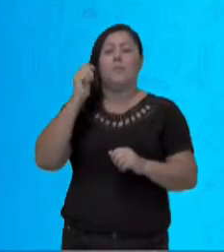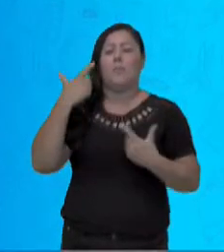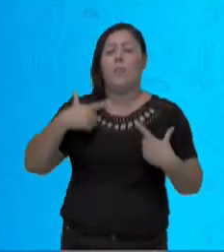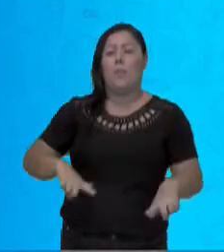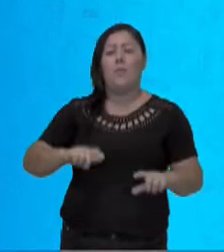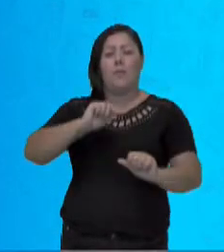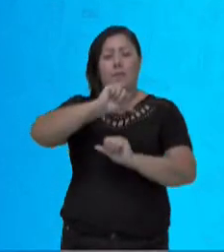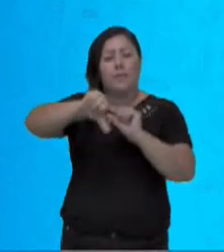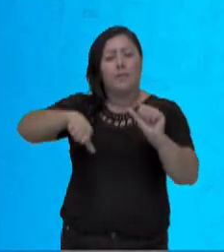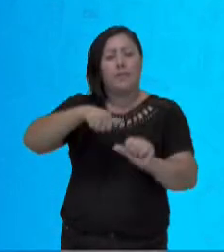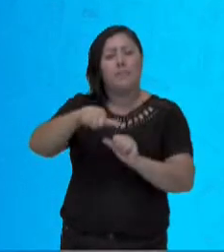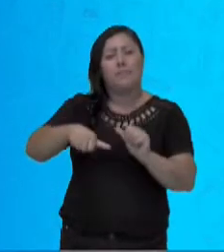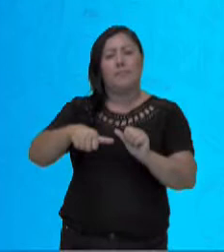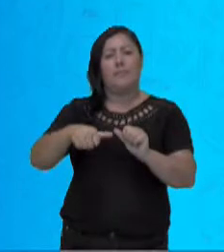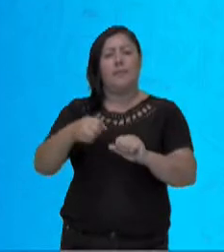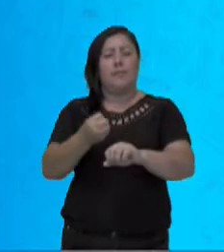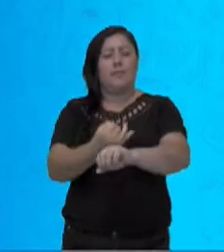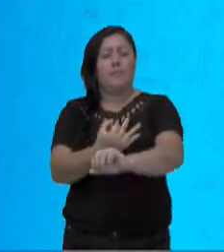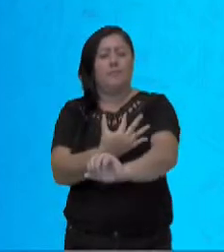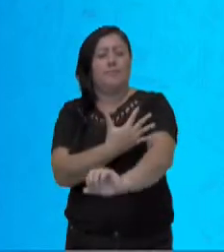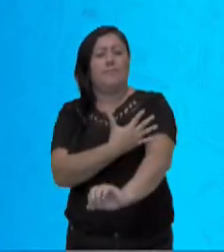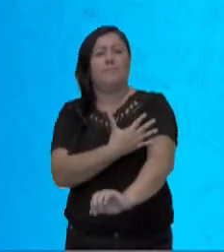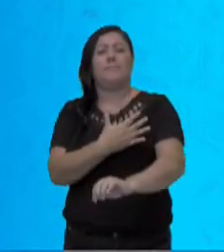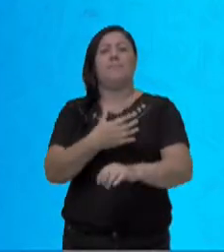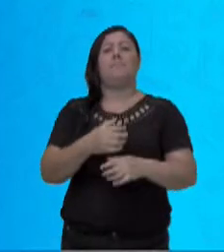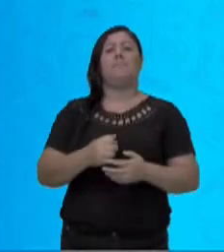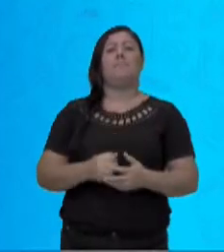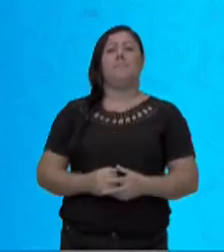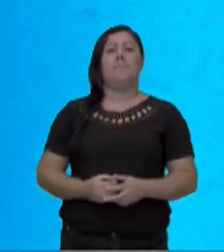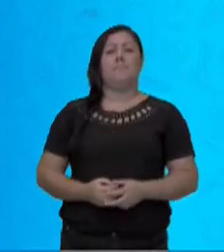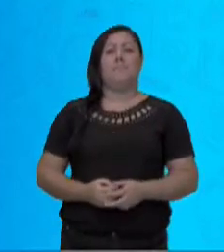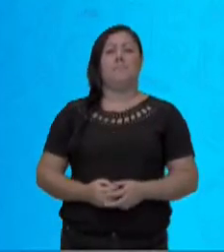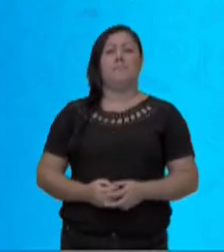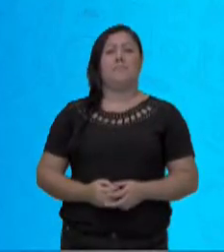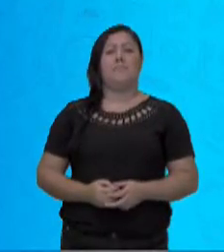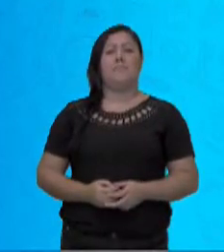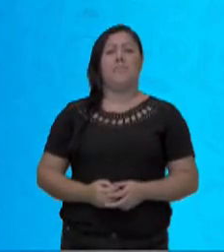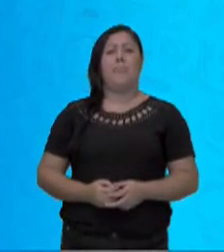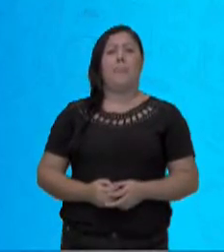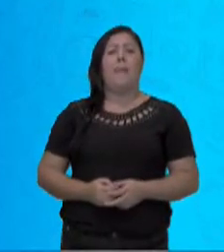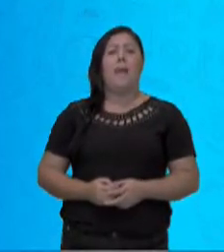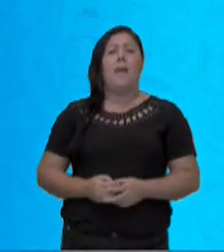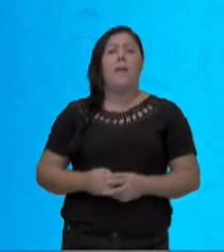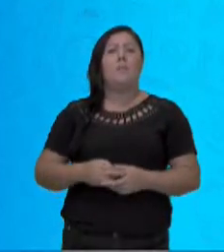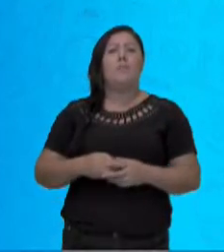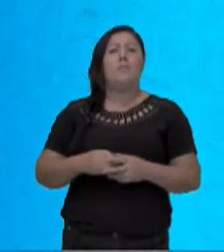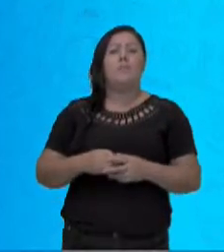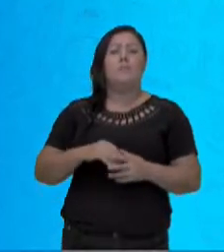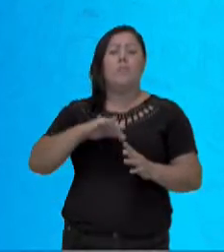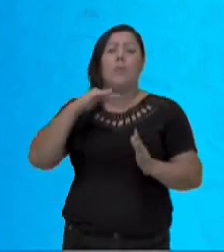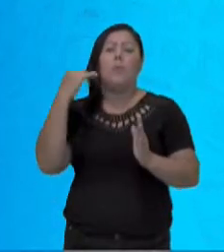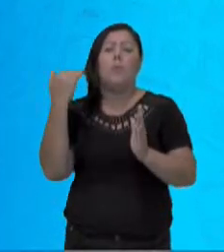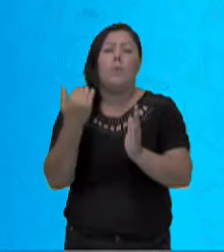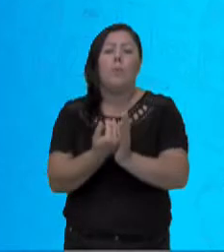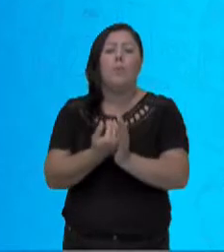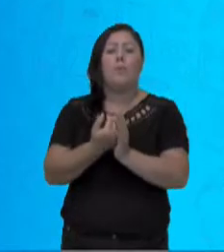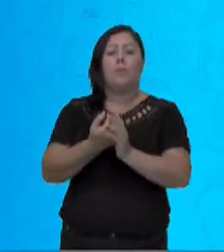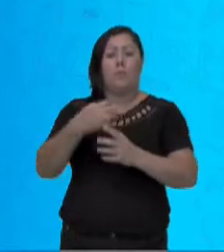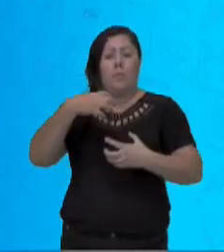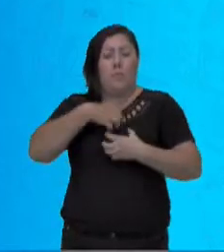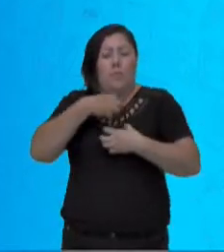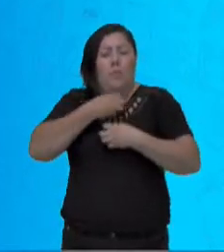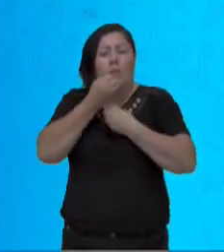é que todo poema, ele também tem uma poesia no